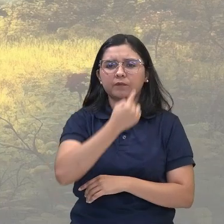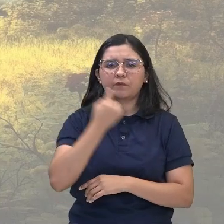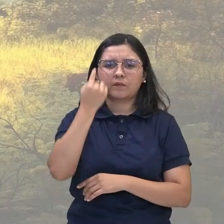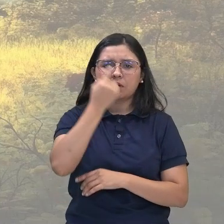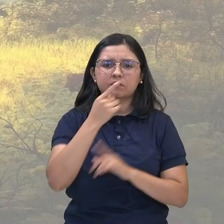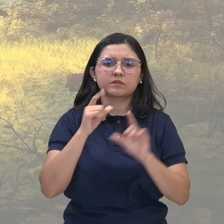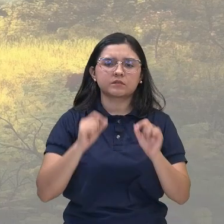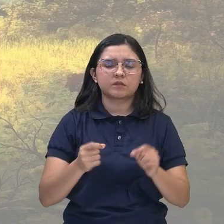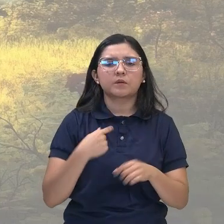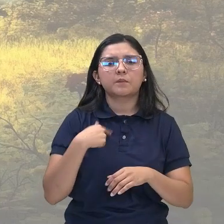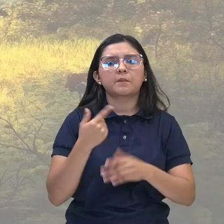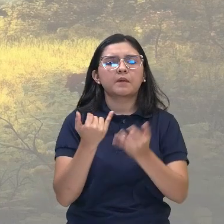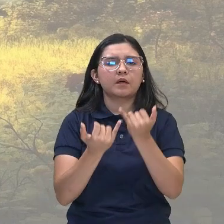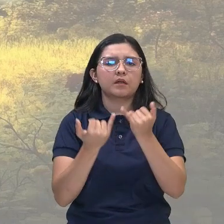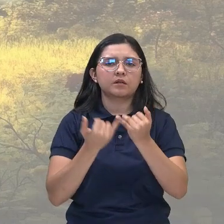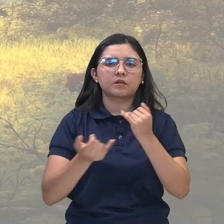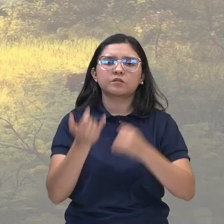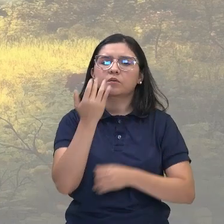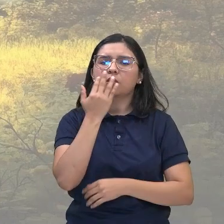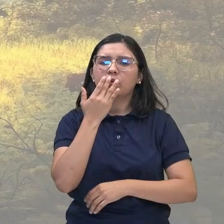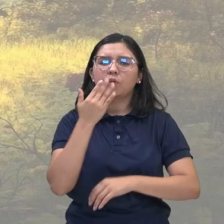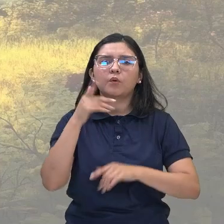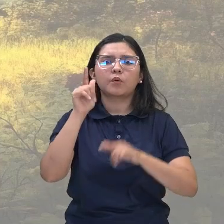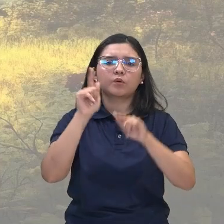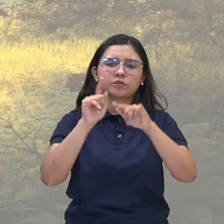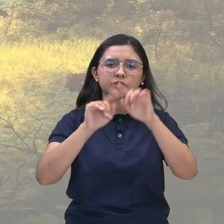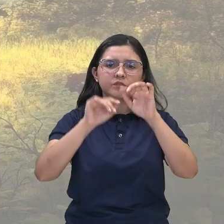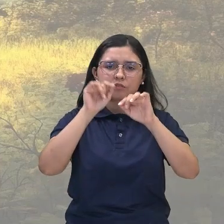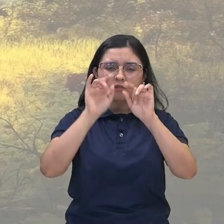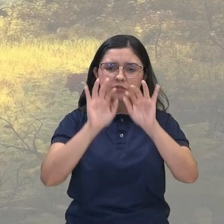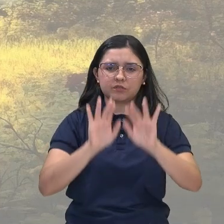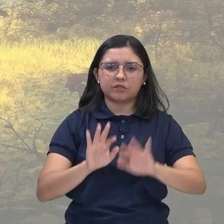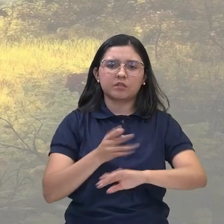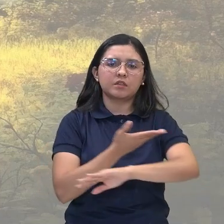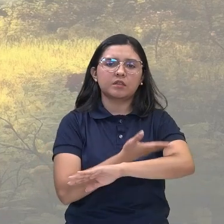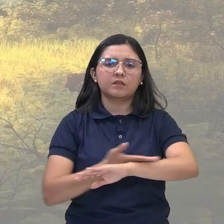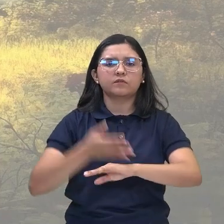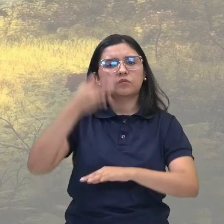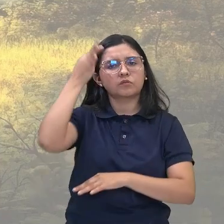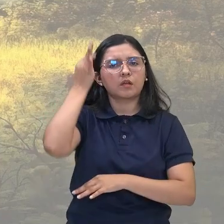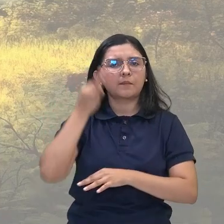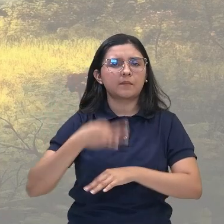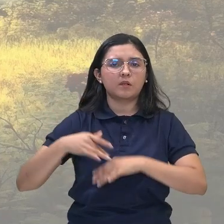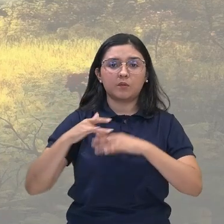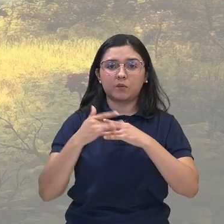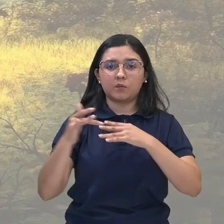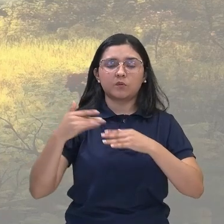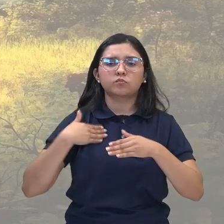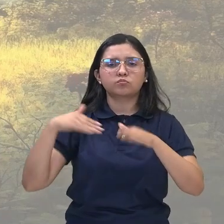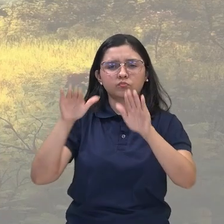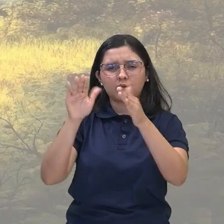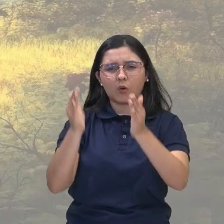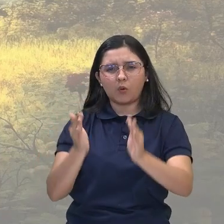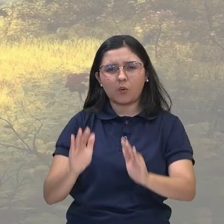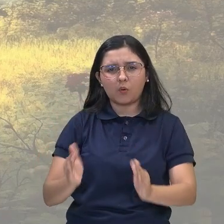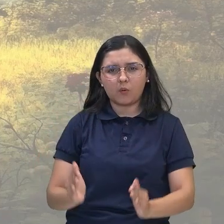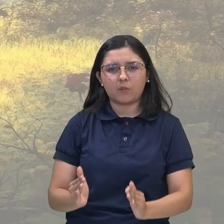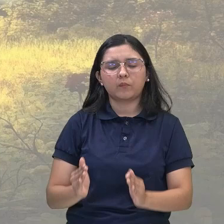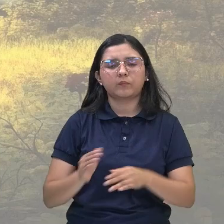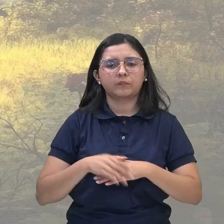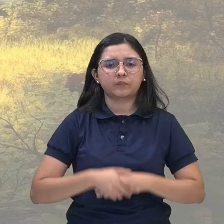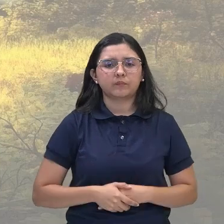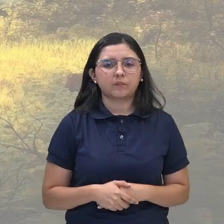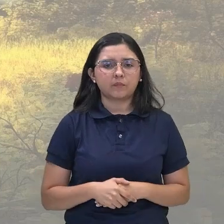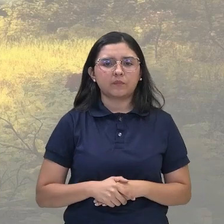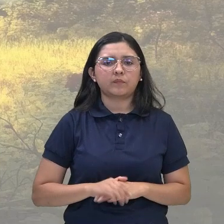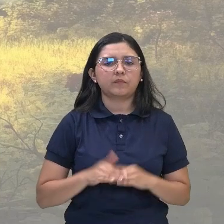cor de neve. Os teus cabelos são uns fios de ouro, teu lindo corpo bálsamos vapora.